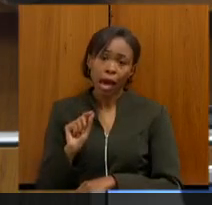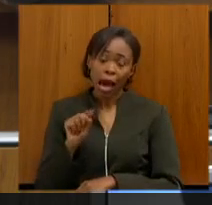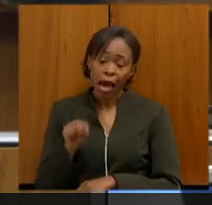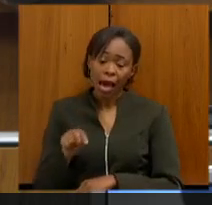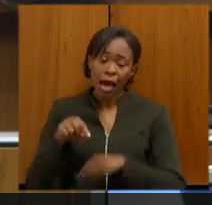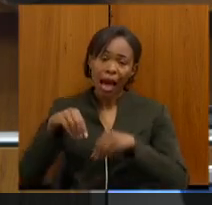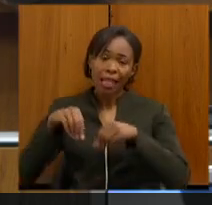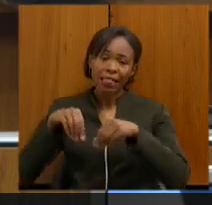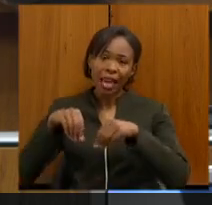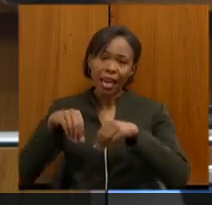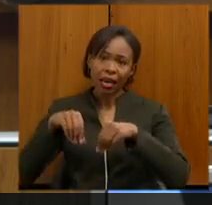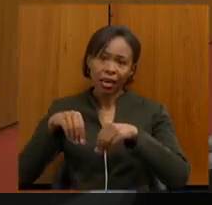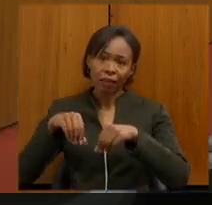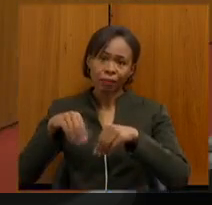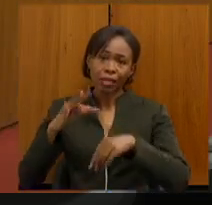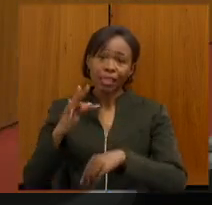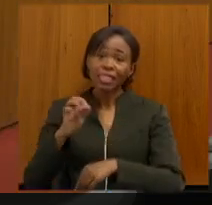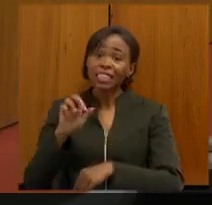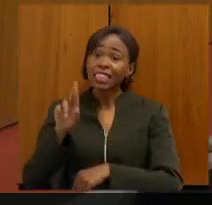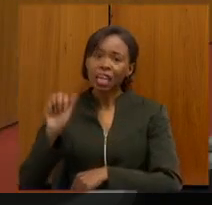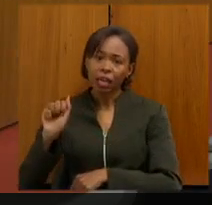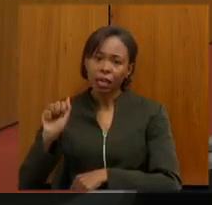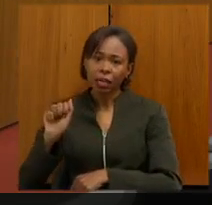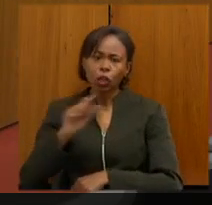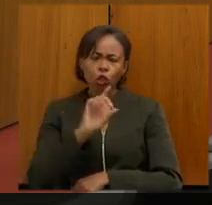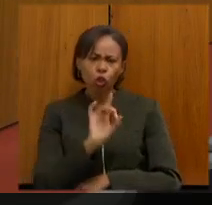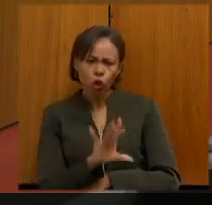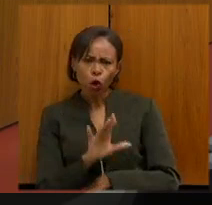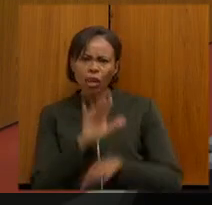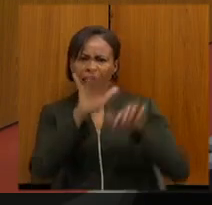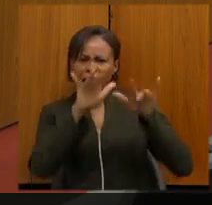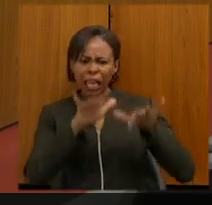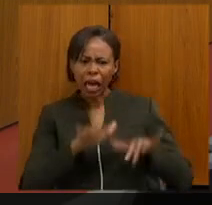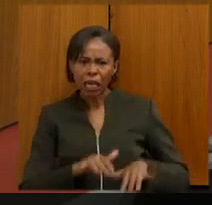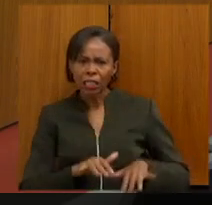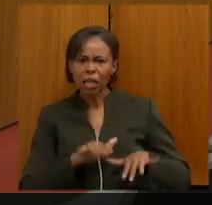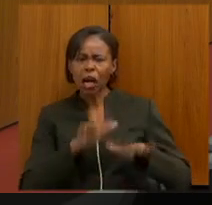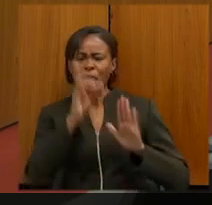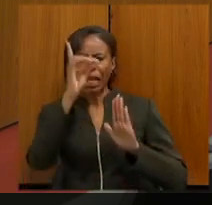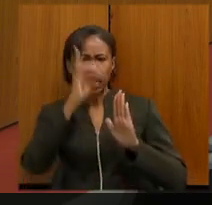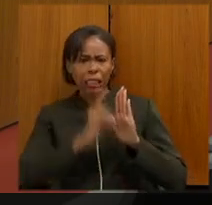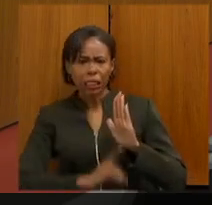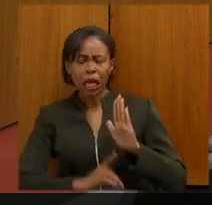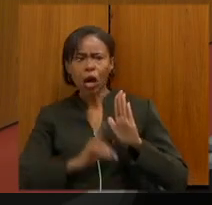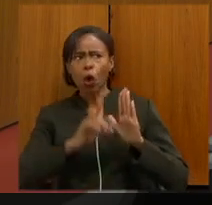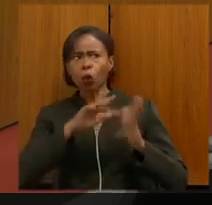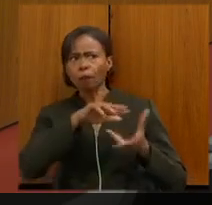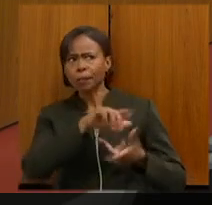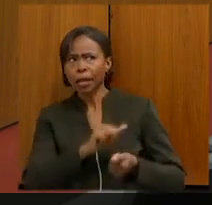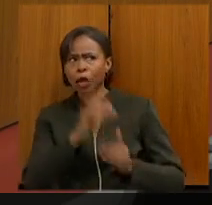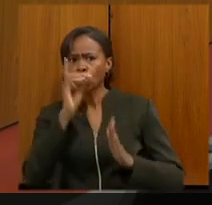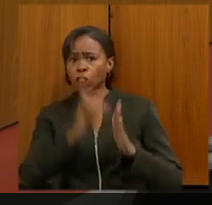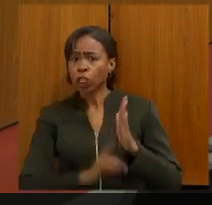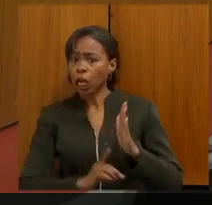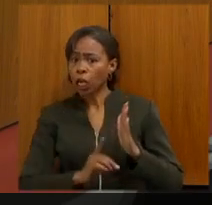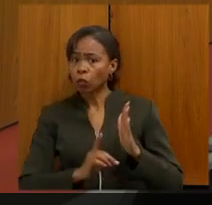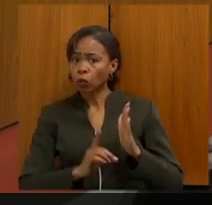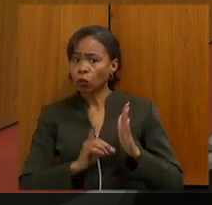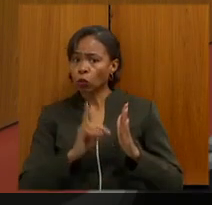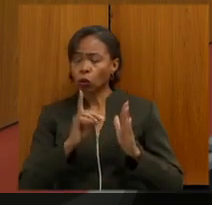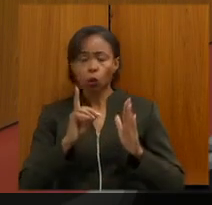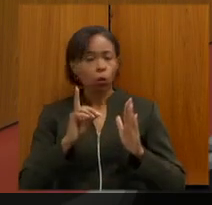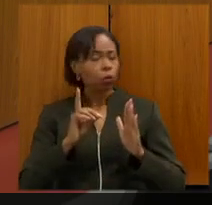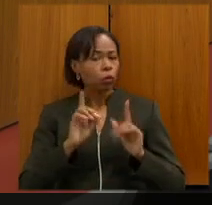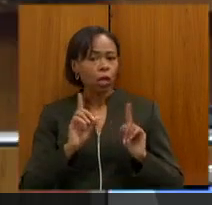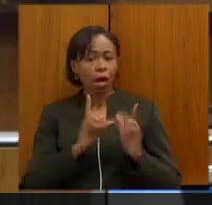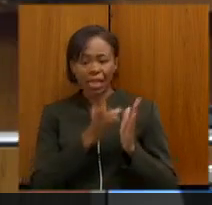terra nós não falamos só da declaração universal de eles não declaração mais A Carta da Terra o que